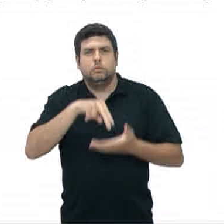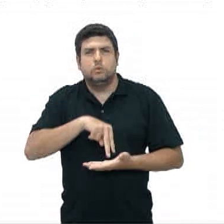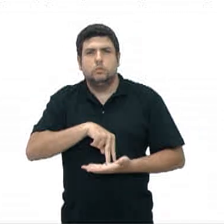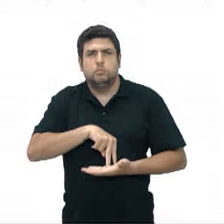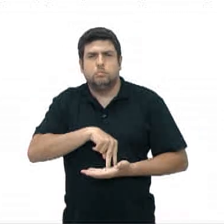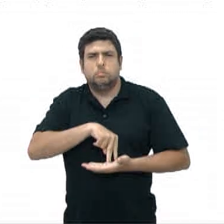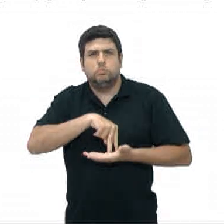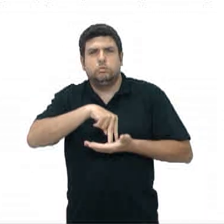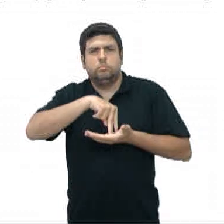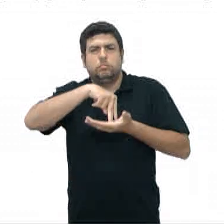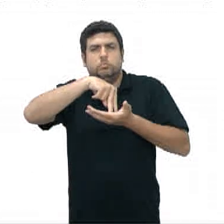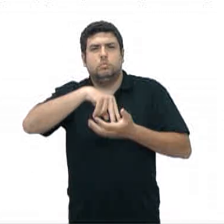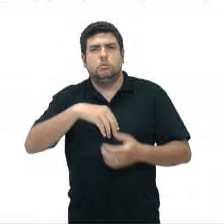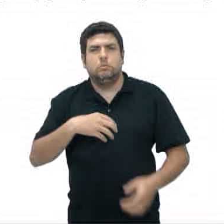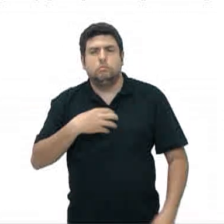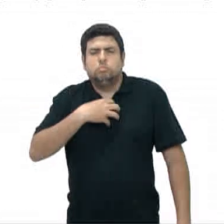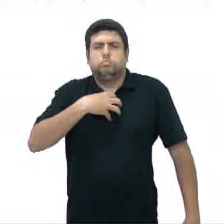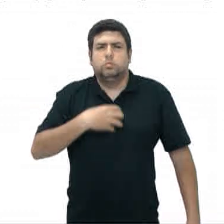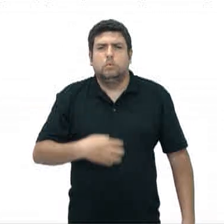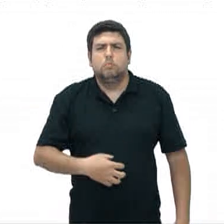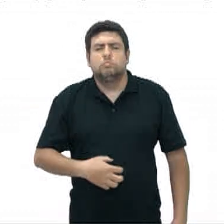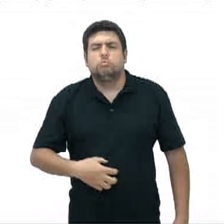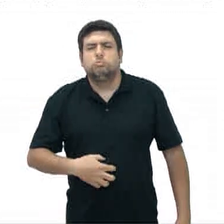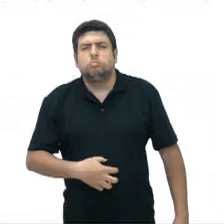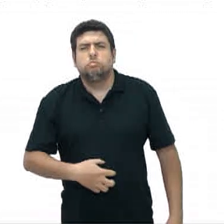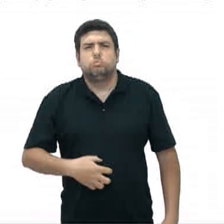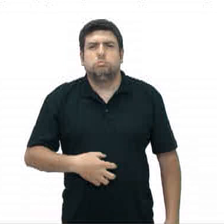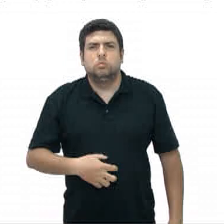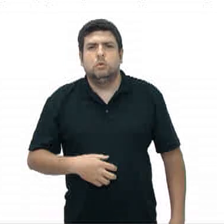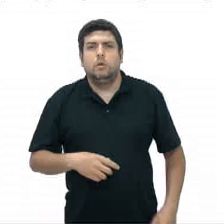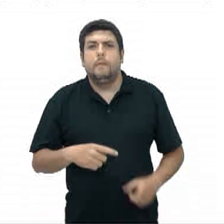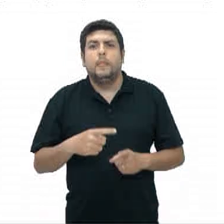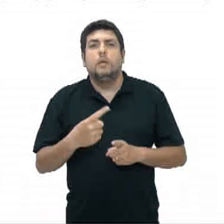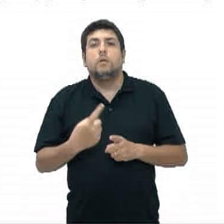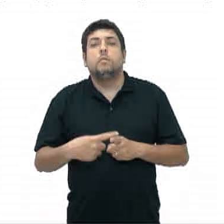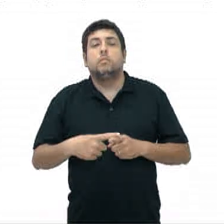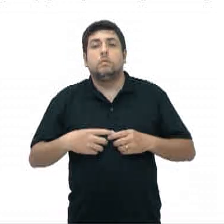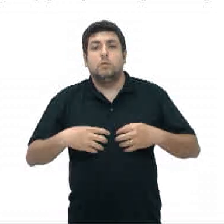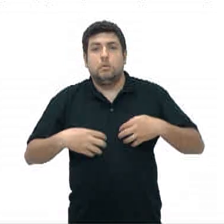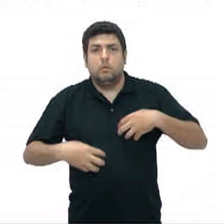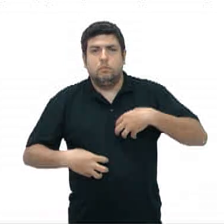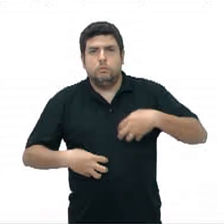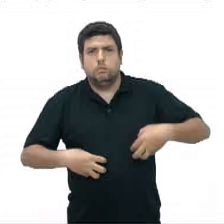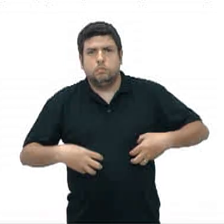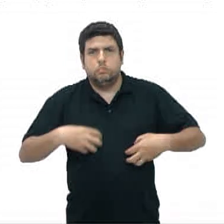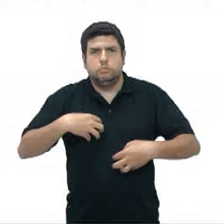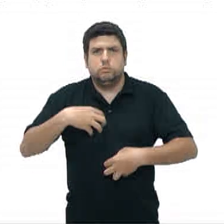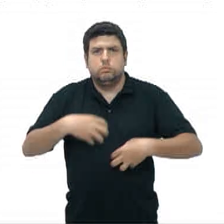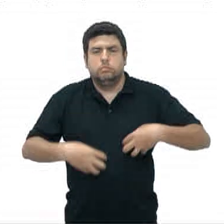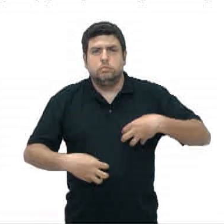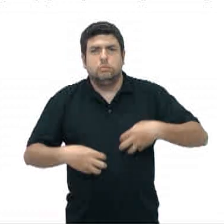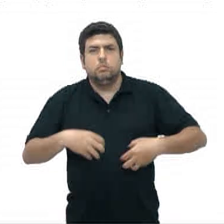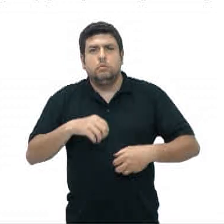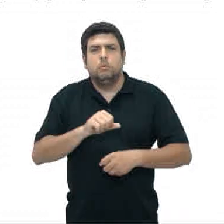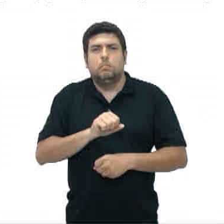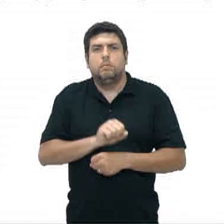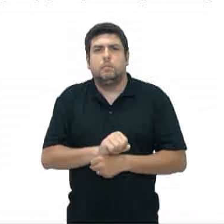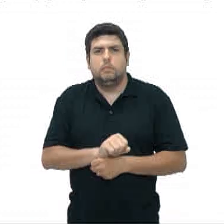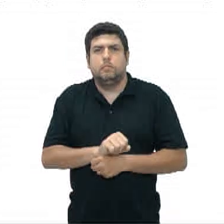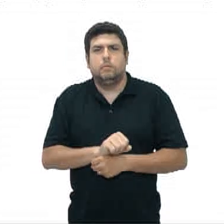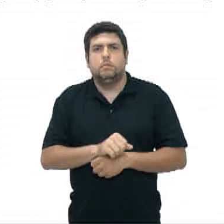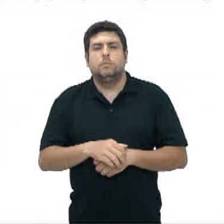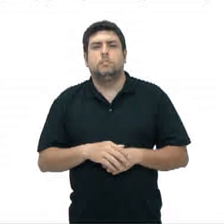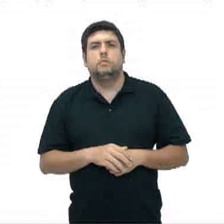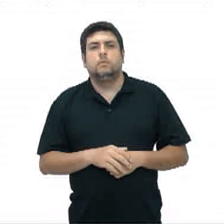em geral, na região do estômago. Isso se deve à inércia dos nossos órgãos internos localizados nessa região. E